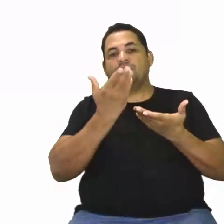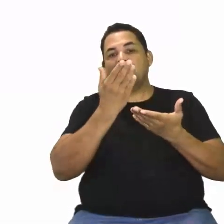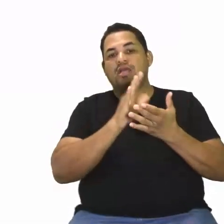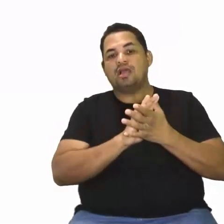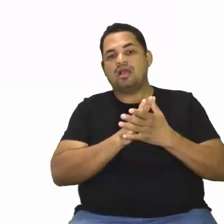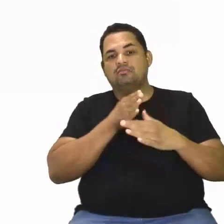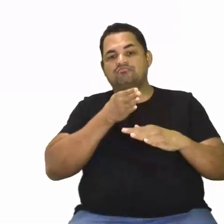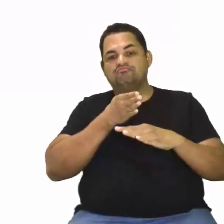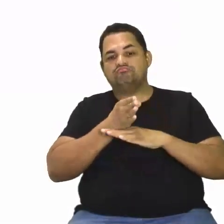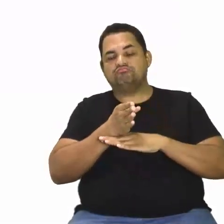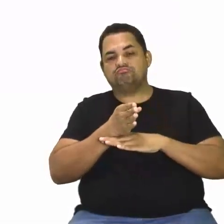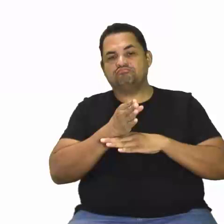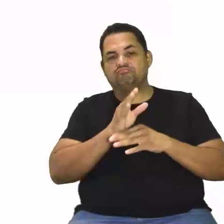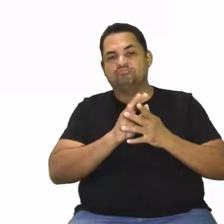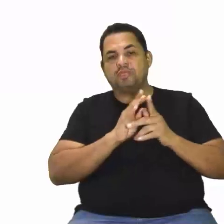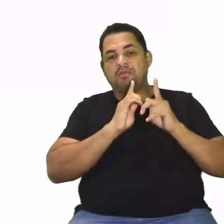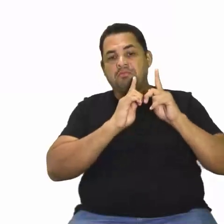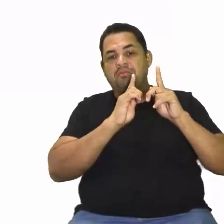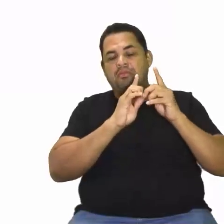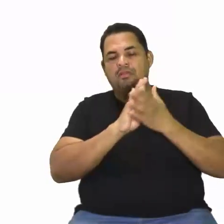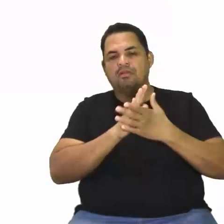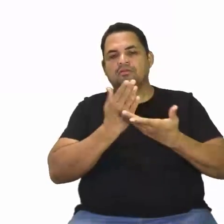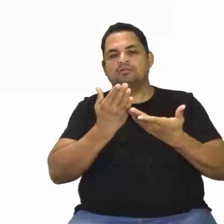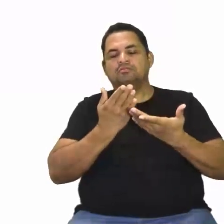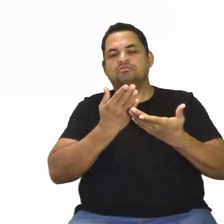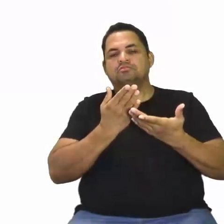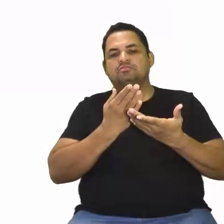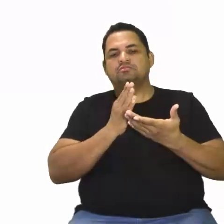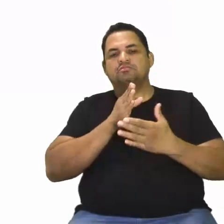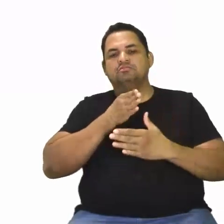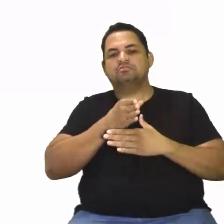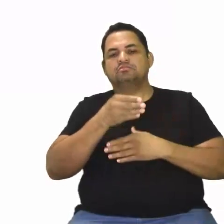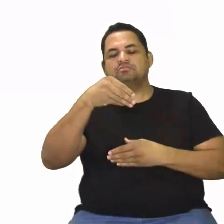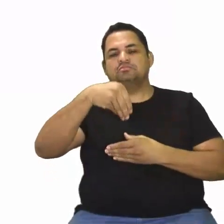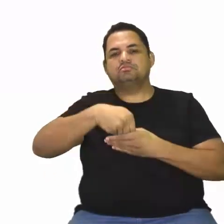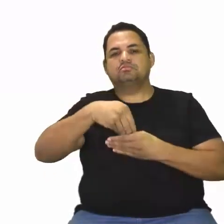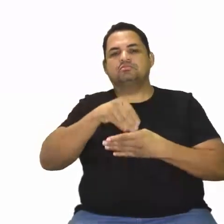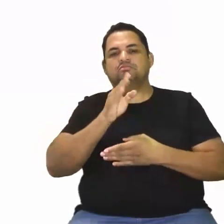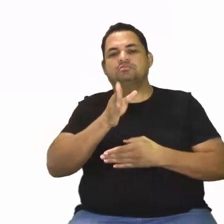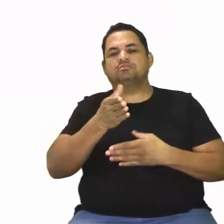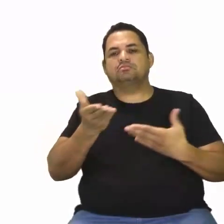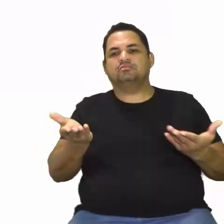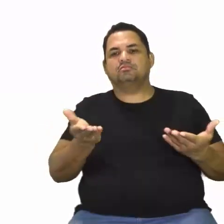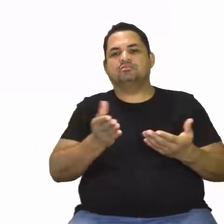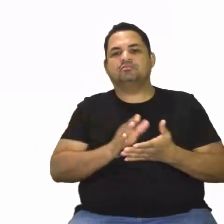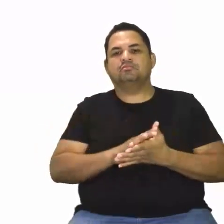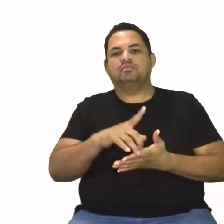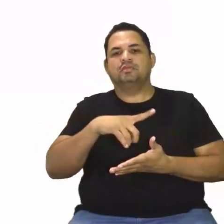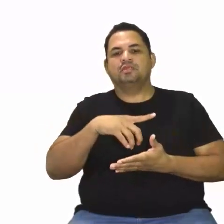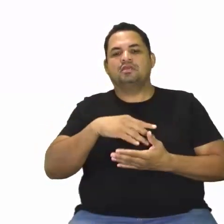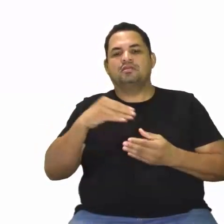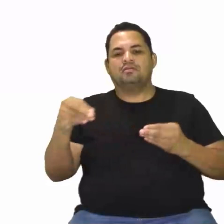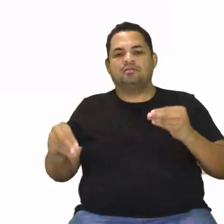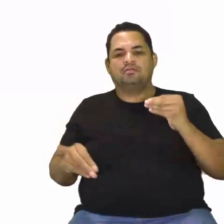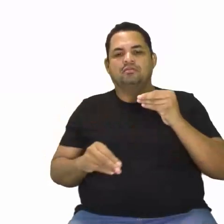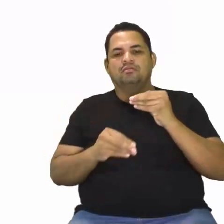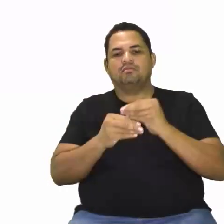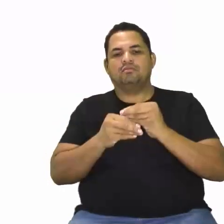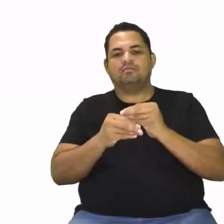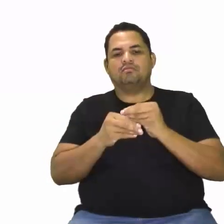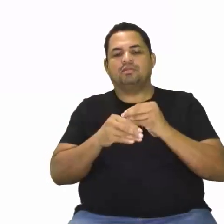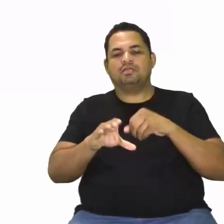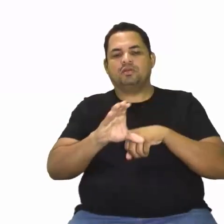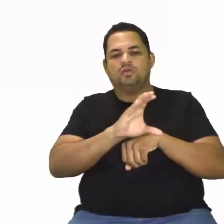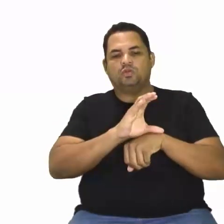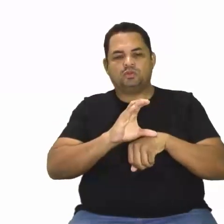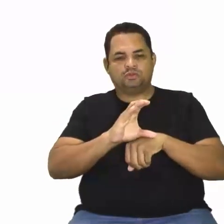diretas já. O que era direta já? O que vai ser essa campanha de direta já? Houve uma emenda, a tentativa de colocar